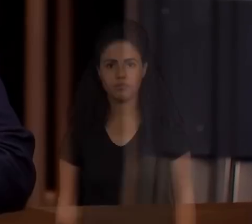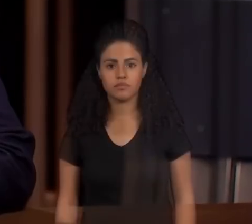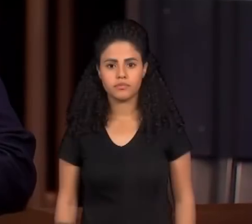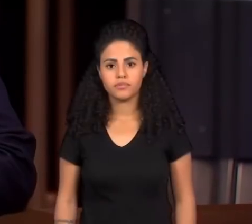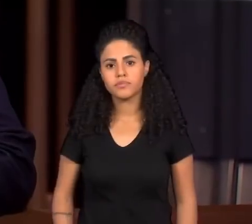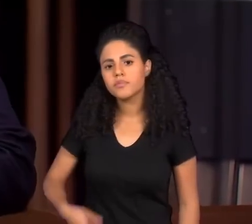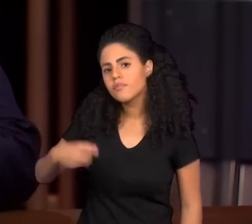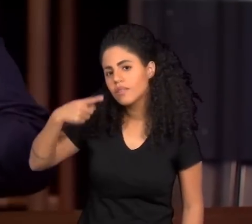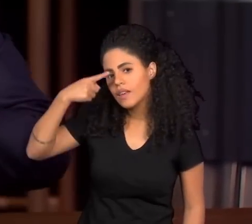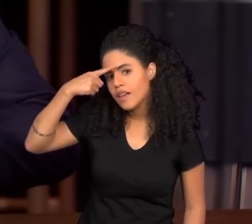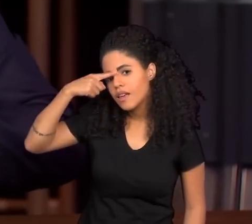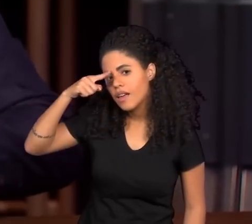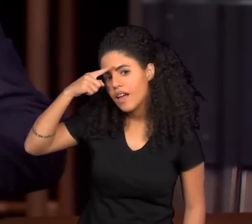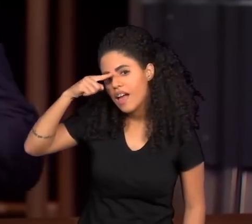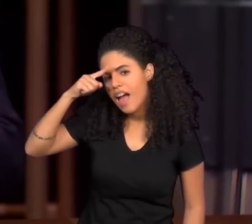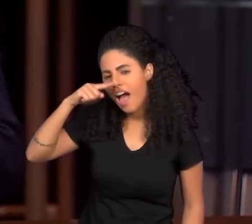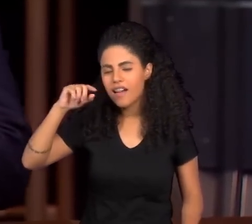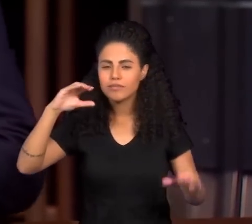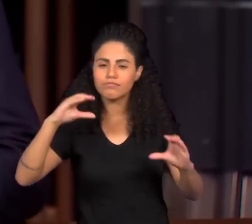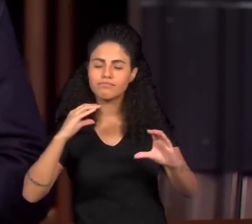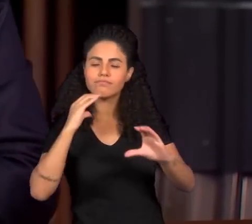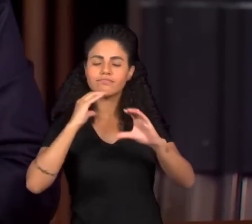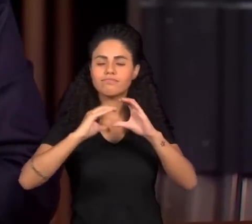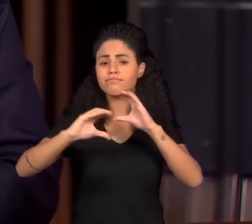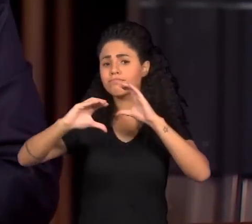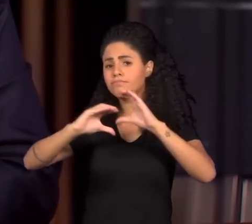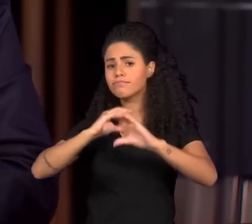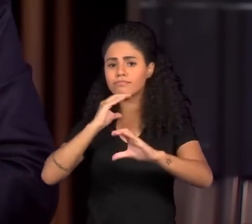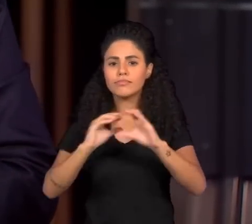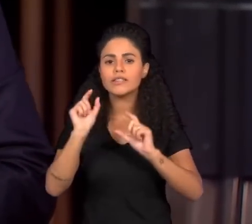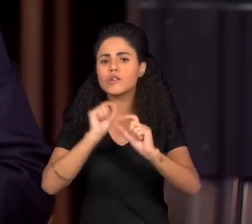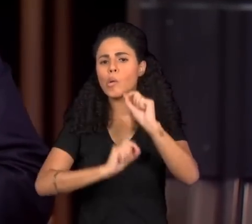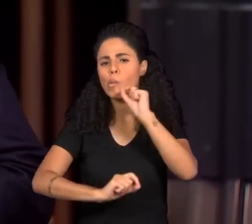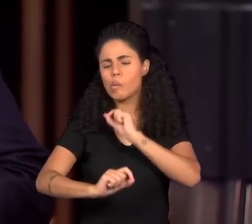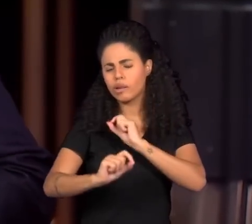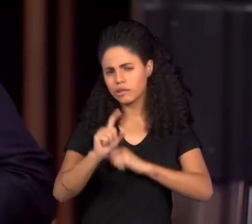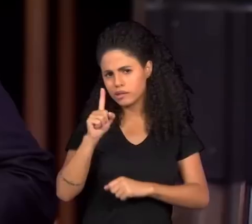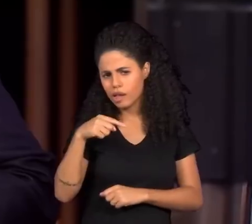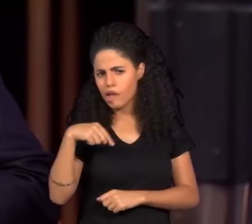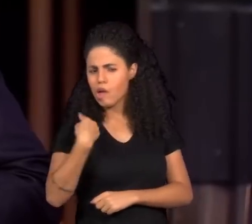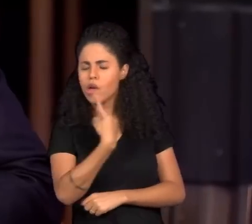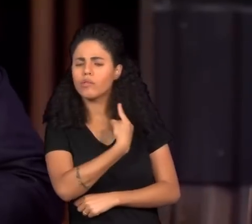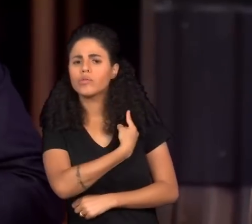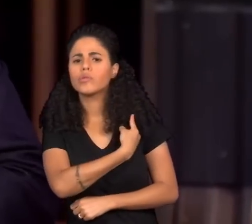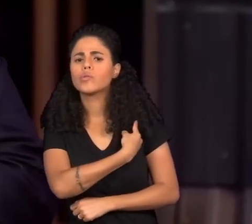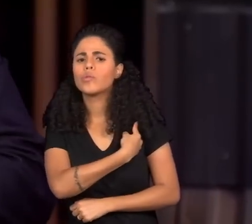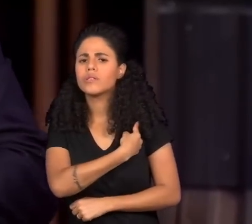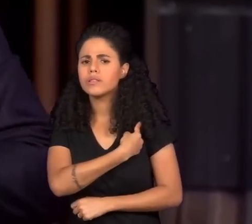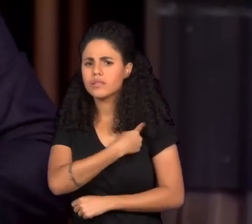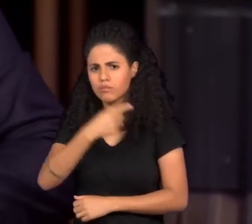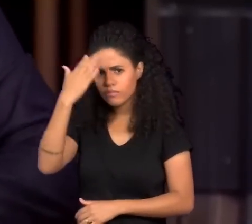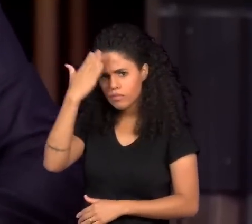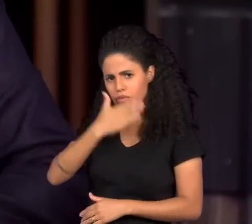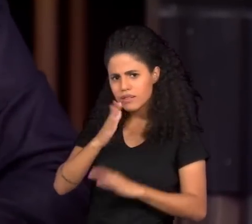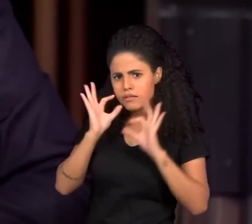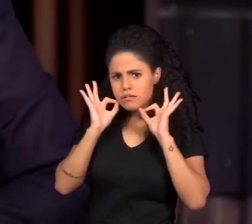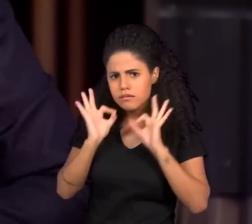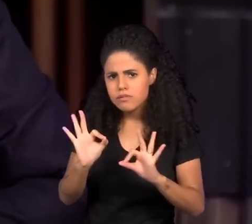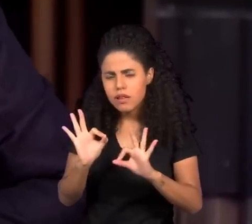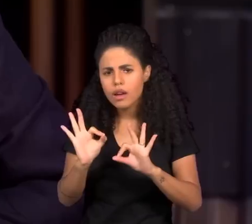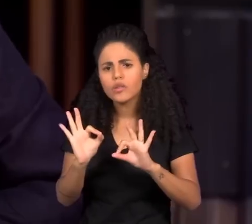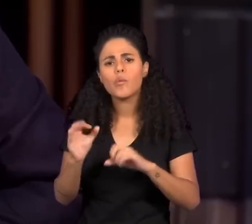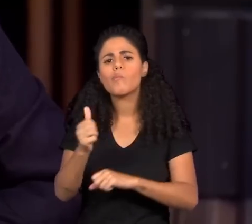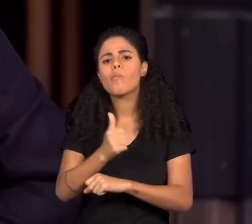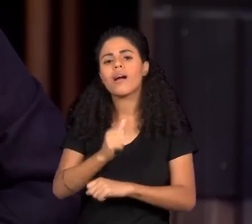Caetano Veloso canta com tintas fortes o seguinte: será que nunca faremos se não confirmar a incompetência da